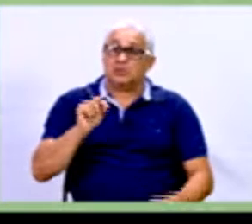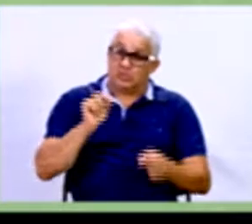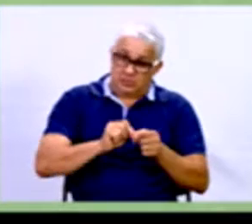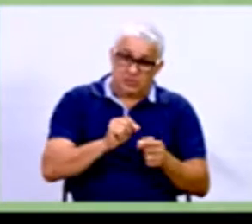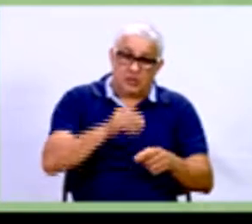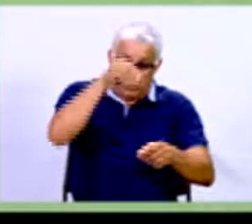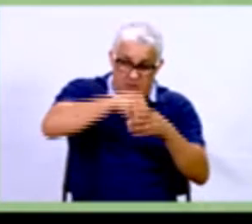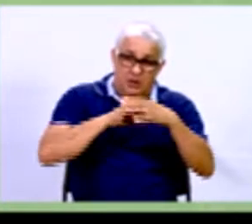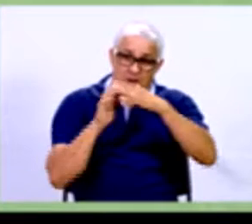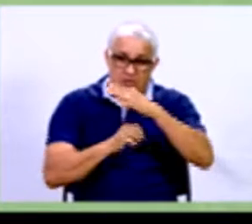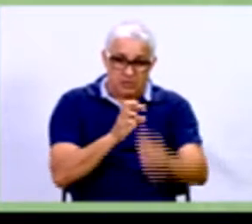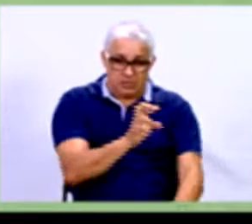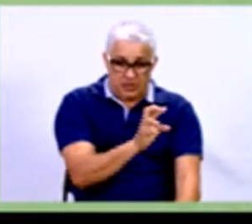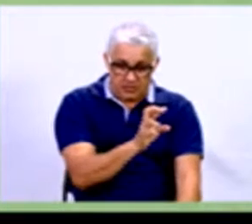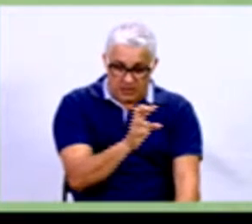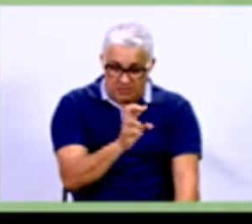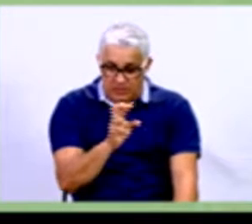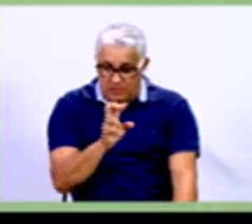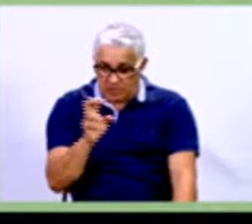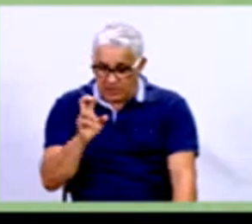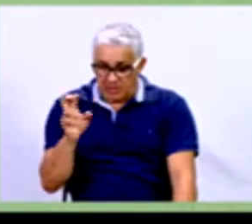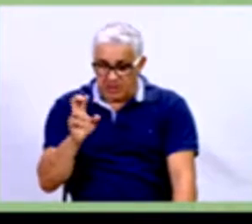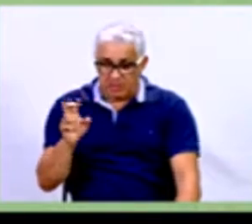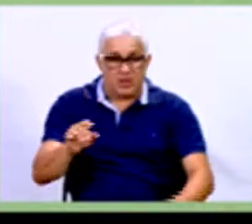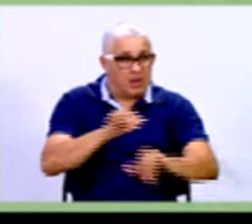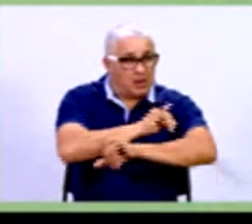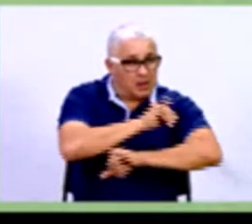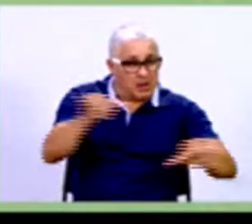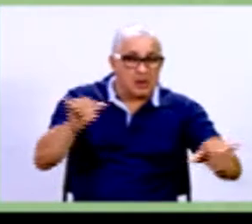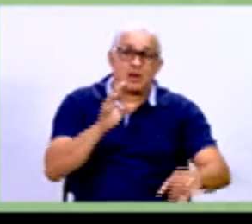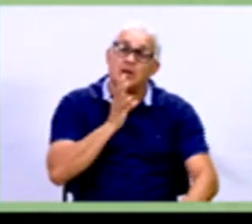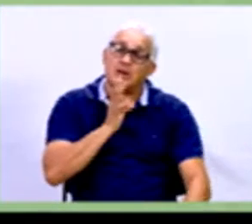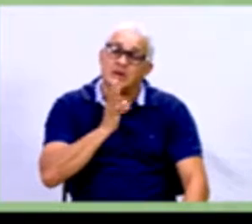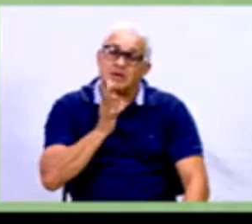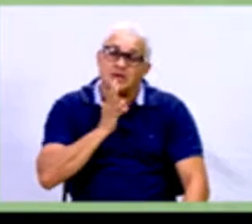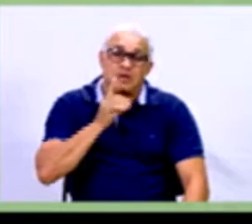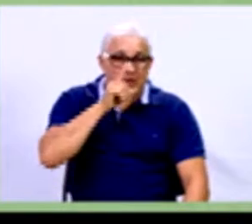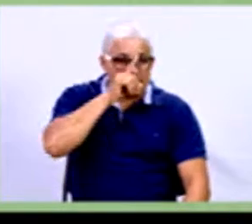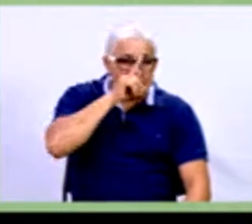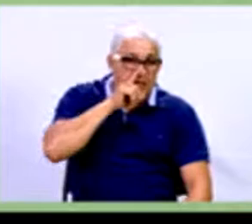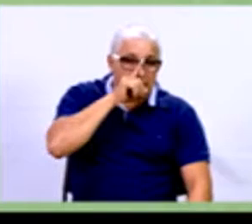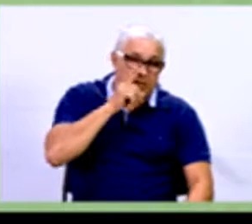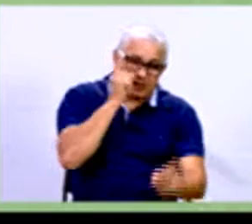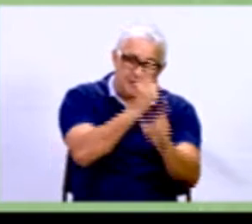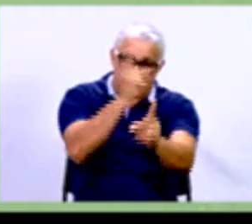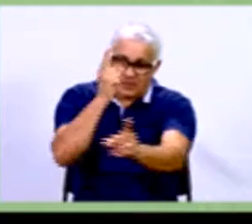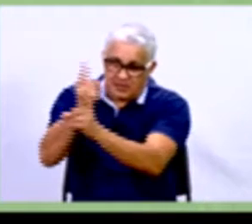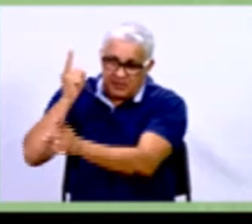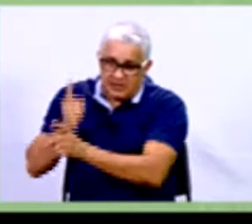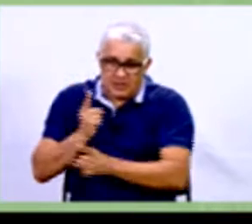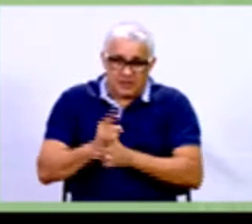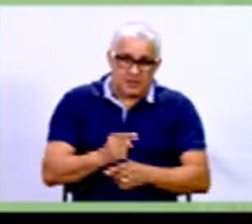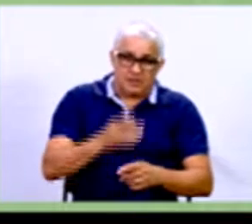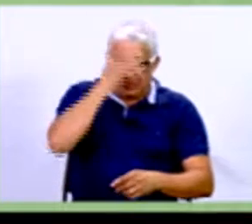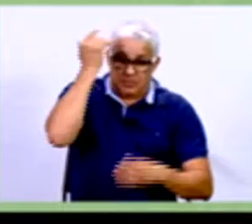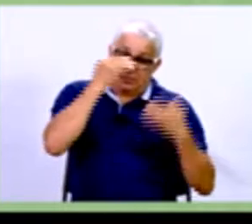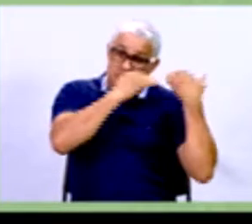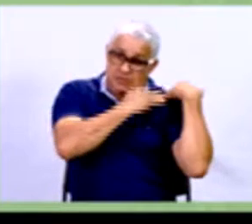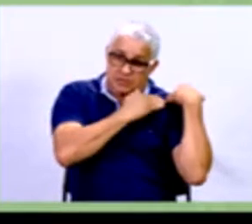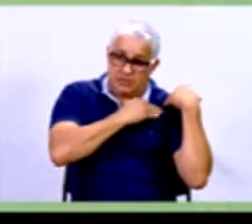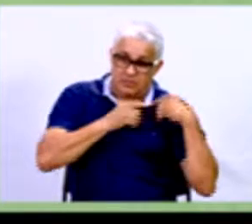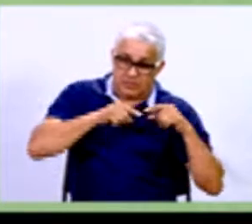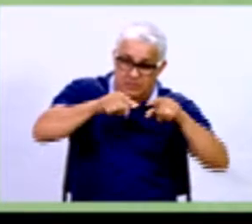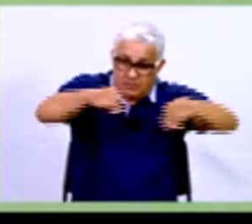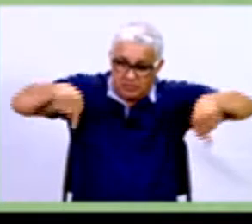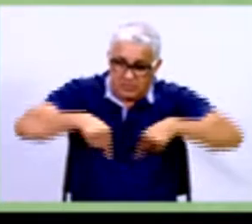dependências da empresa, dando conhecimento dos riscos encontrados a estes e ao responsável pelo setor. Sugerir a